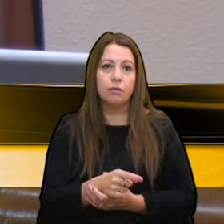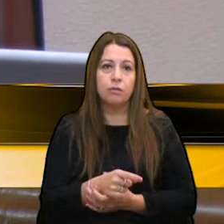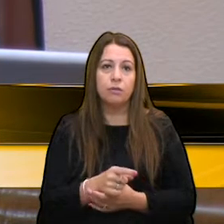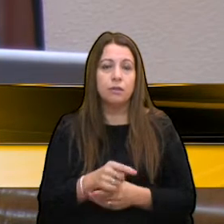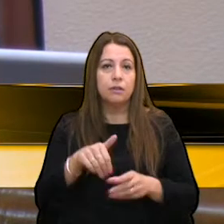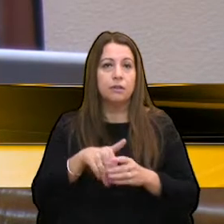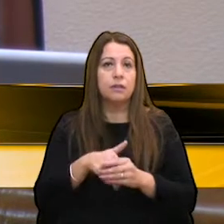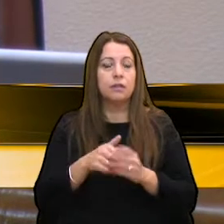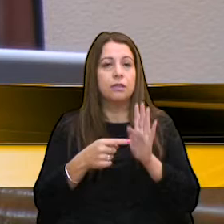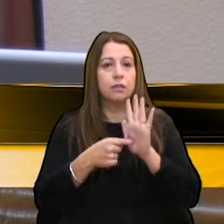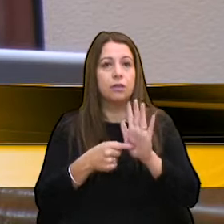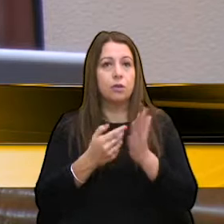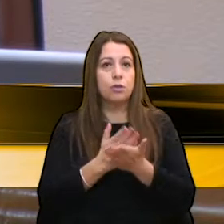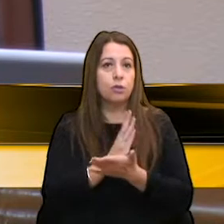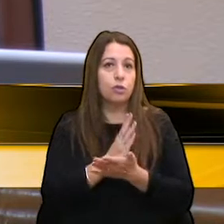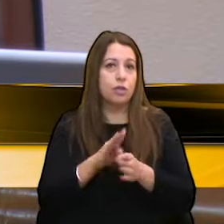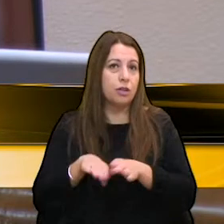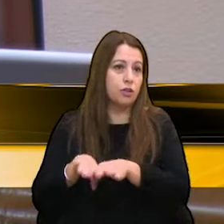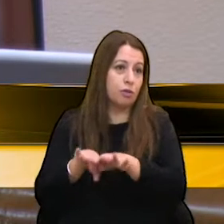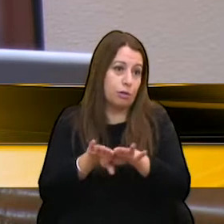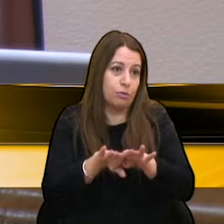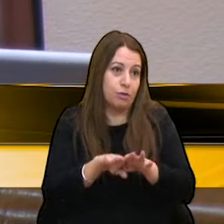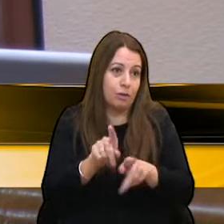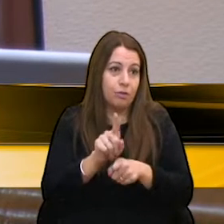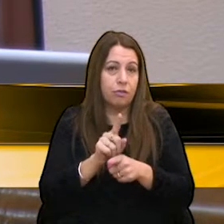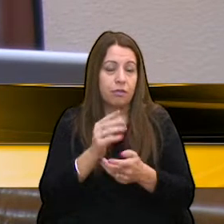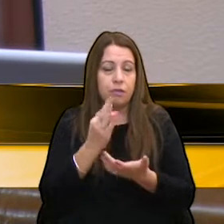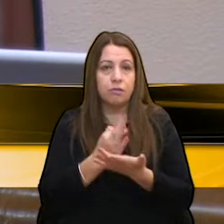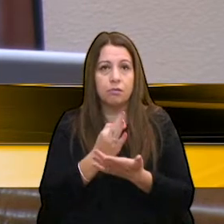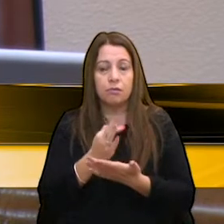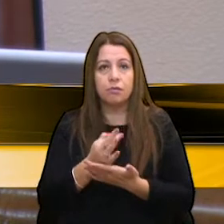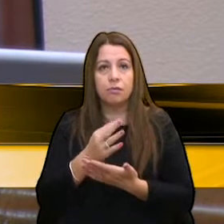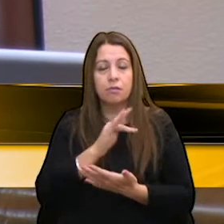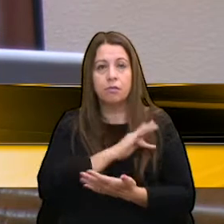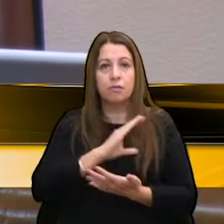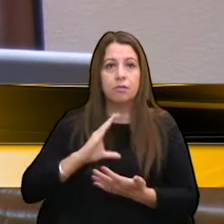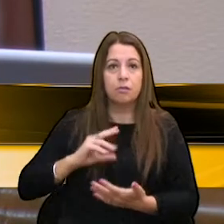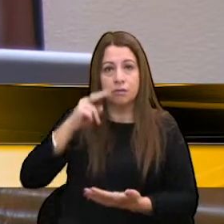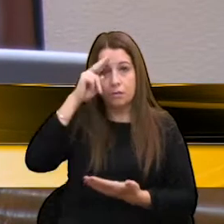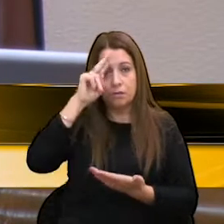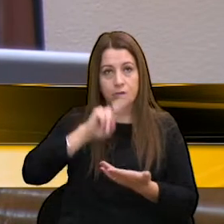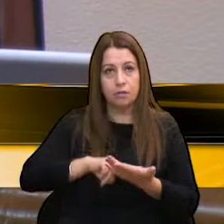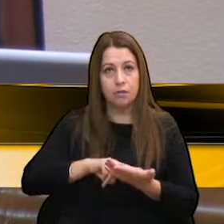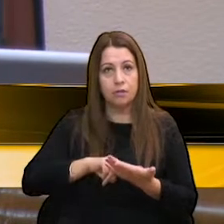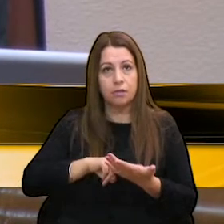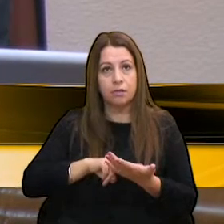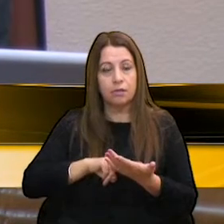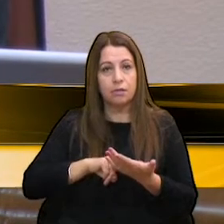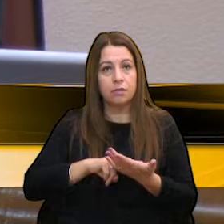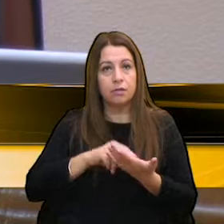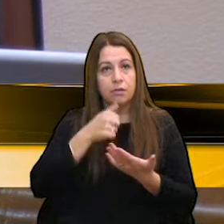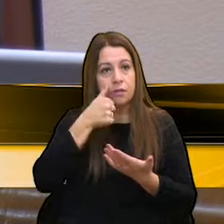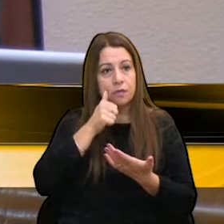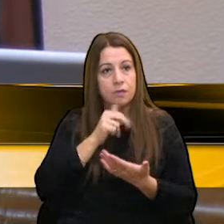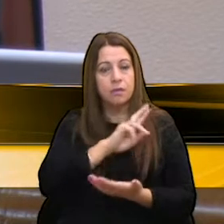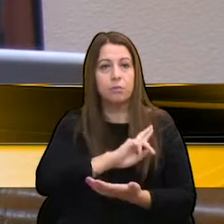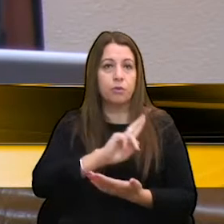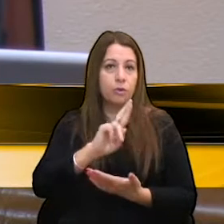Os votos apresentados foram aprovados por unanimidade, com a ausência do vereador Flávio Cassina e Neril Carteiro e vereadora Paula Iores em